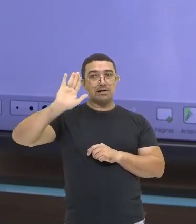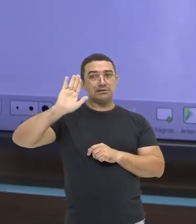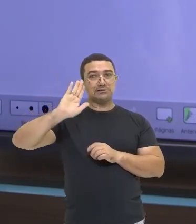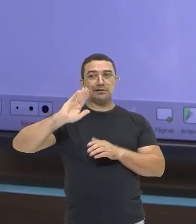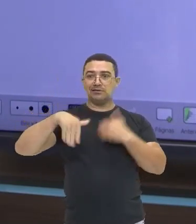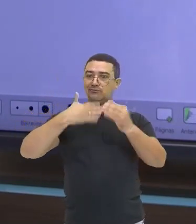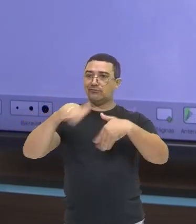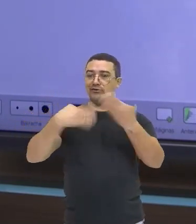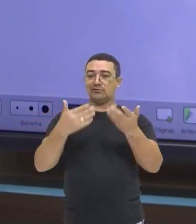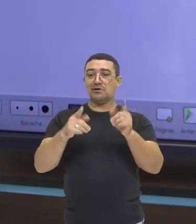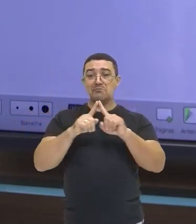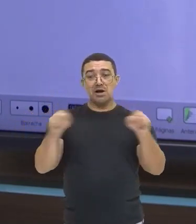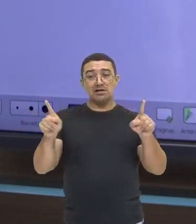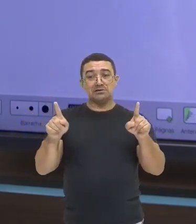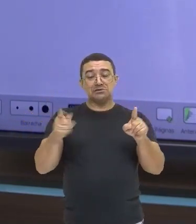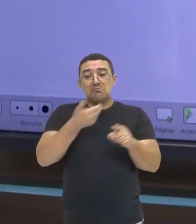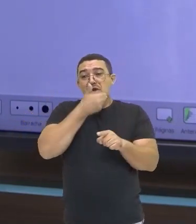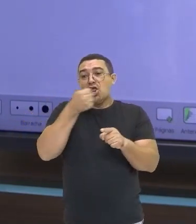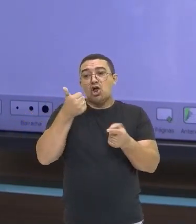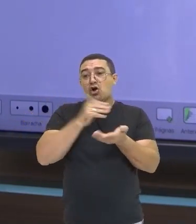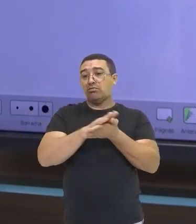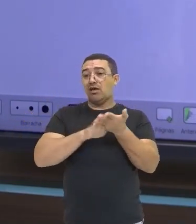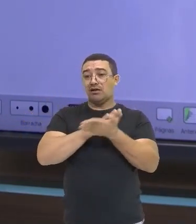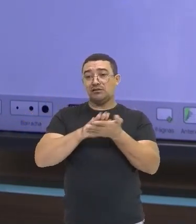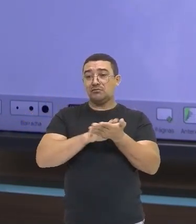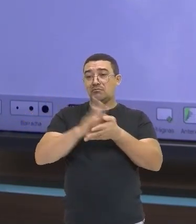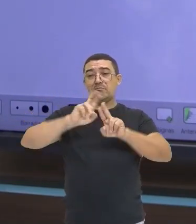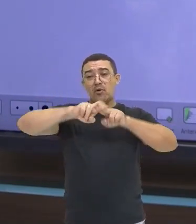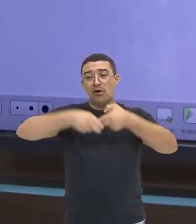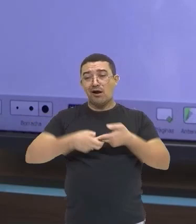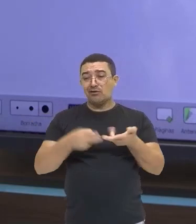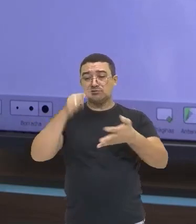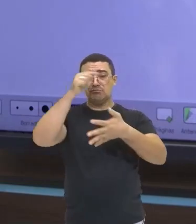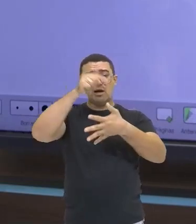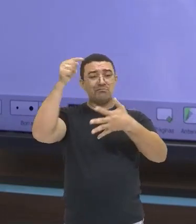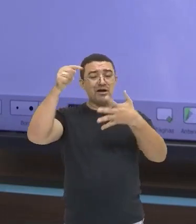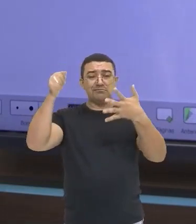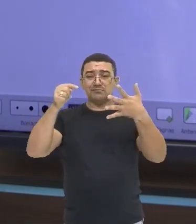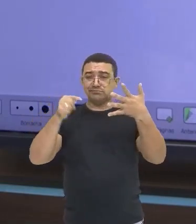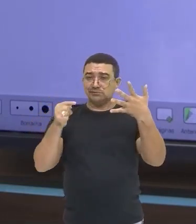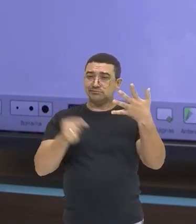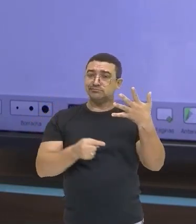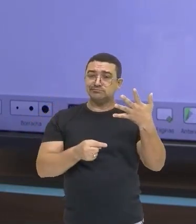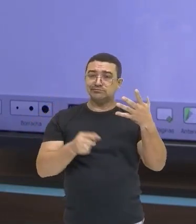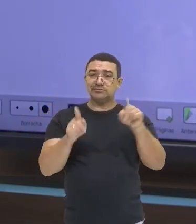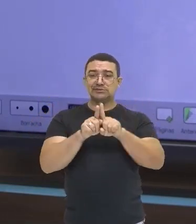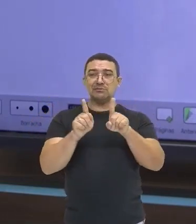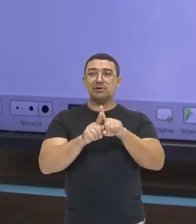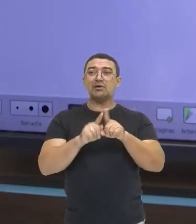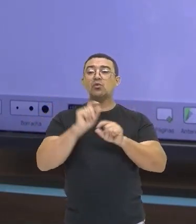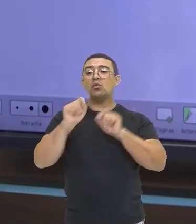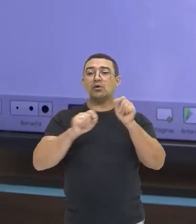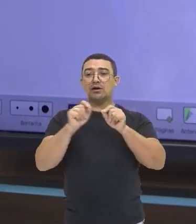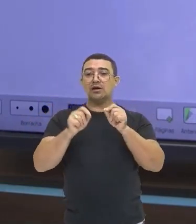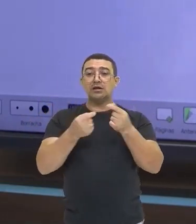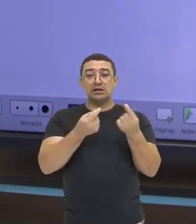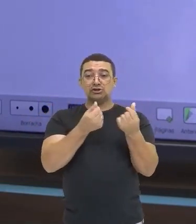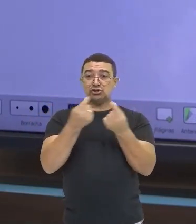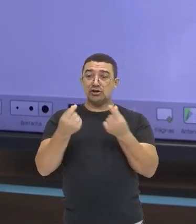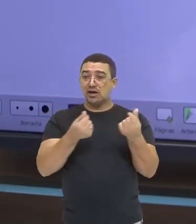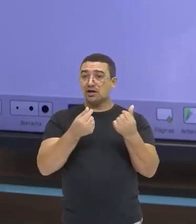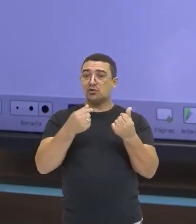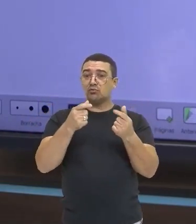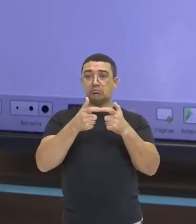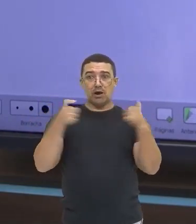é. E não está melhor por diversos fatores, entre esses fatores, a concentração de renda que é muito grande no nosso país. Mas